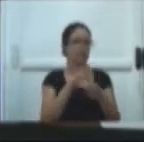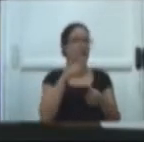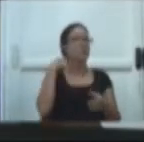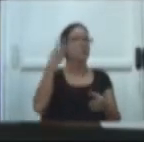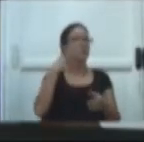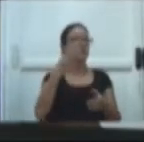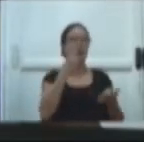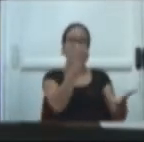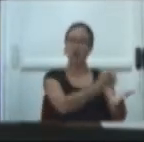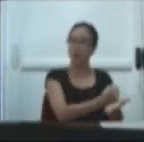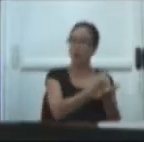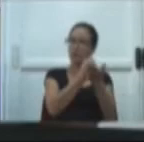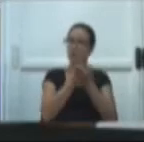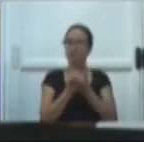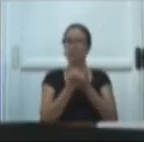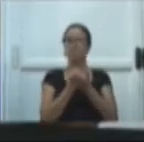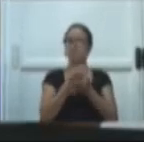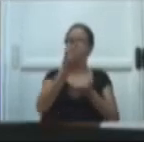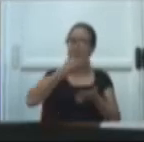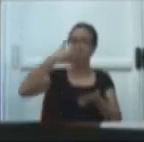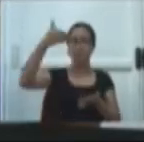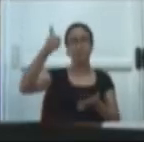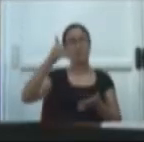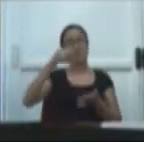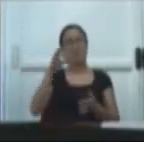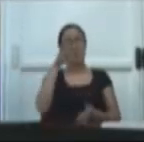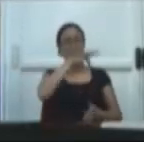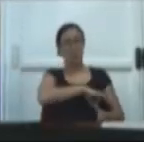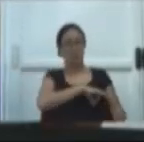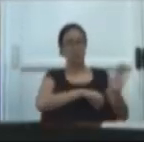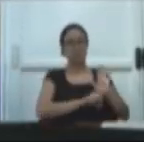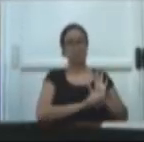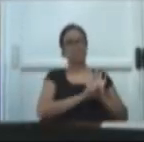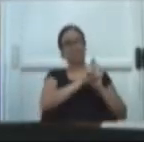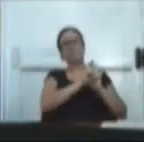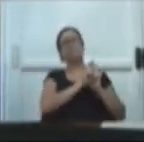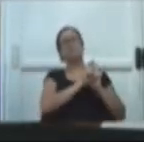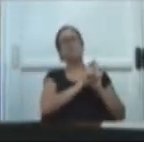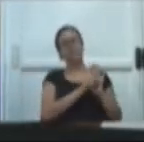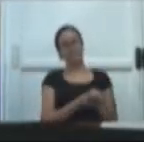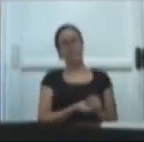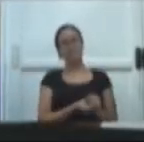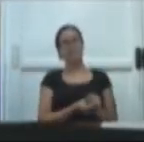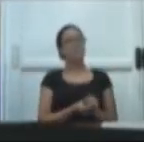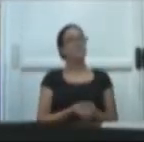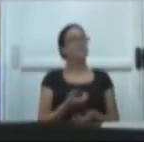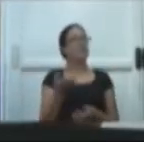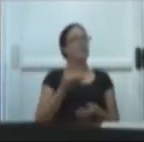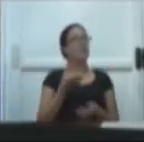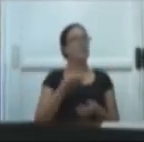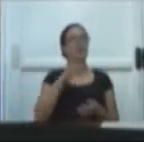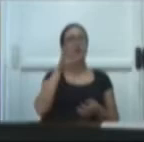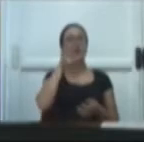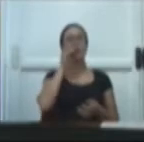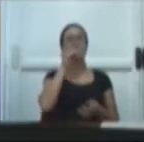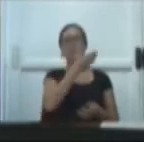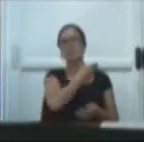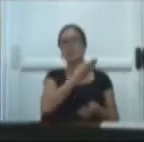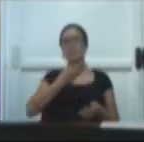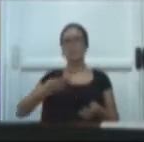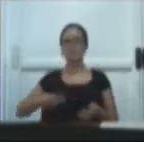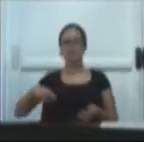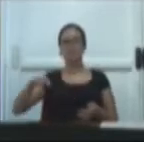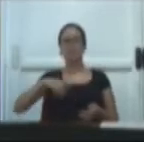dessa casa e a mesa diretora. Será concedido a todos os servidores públicos municipais da Câmara de Limeira, Estado de São